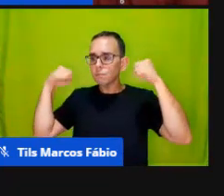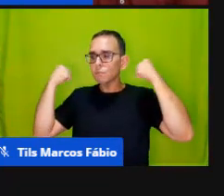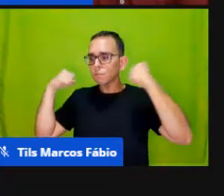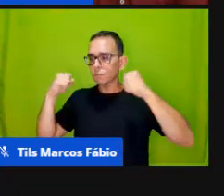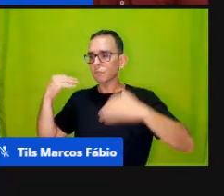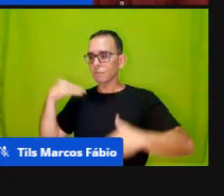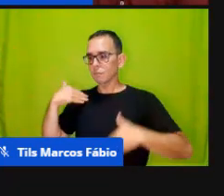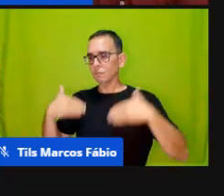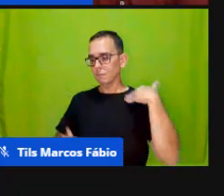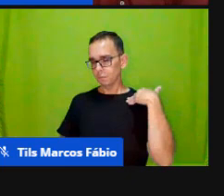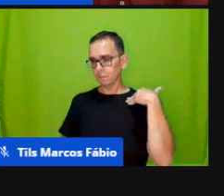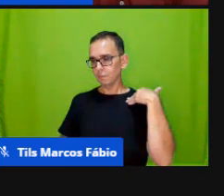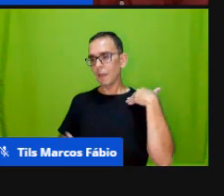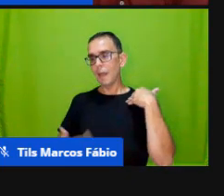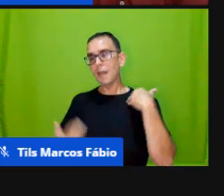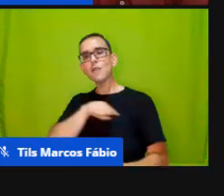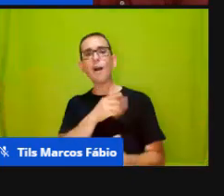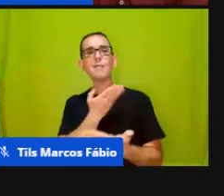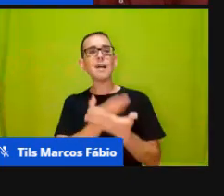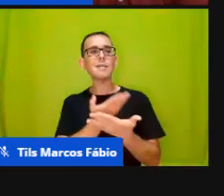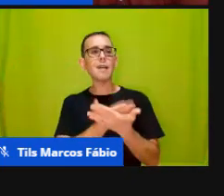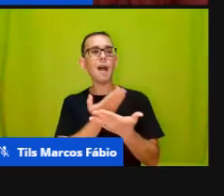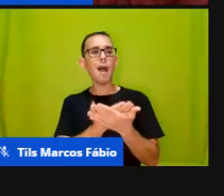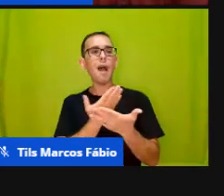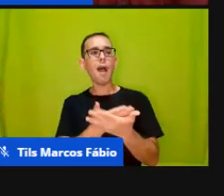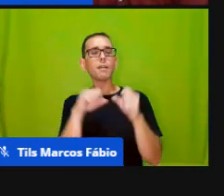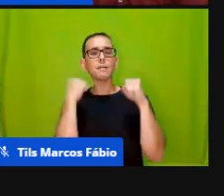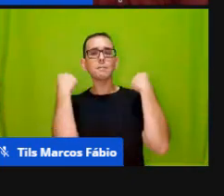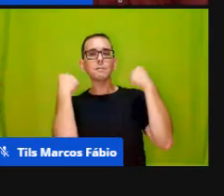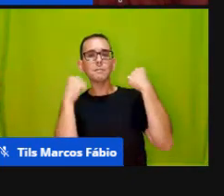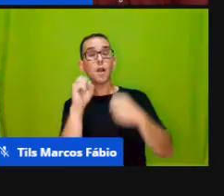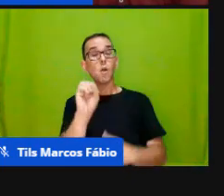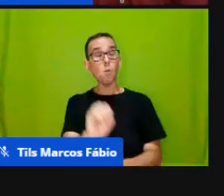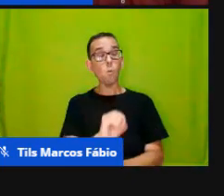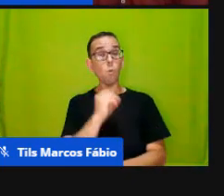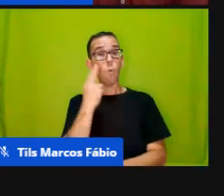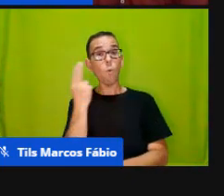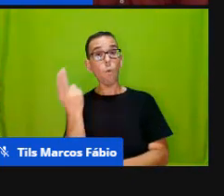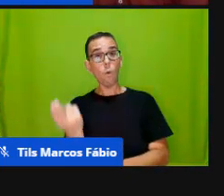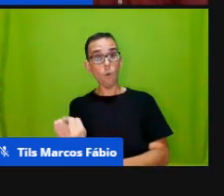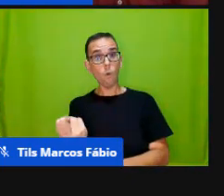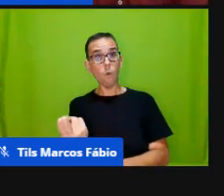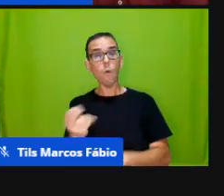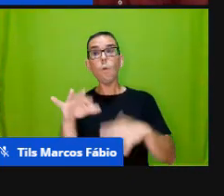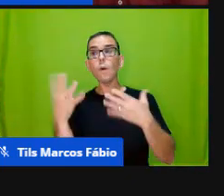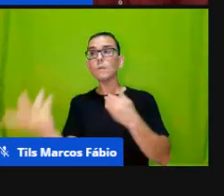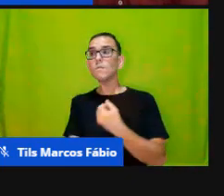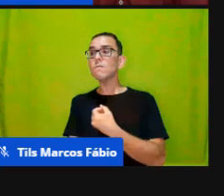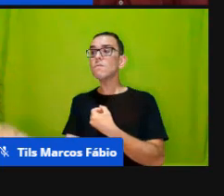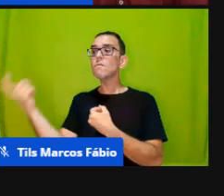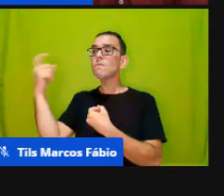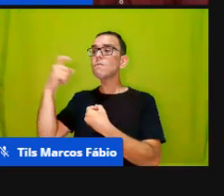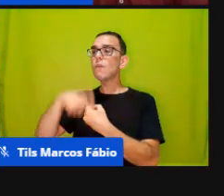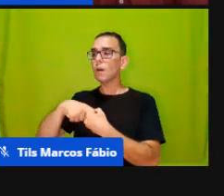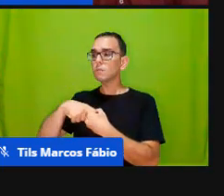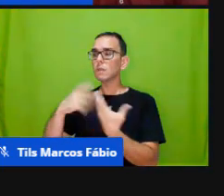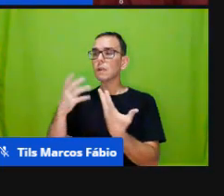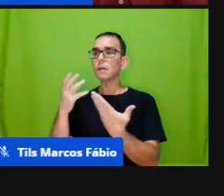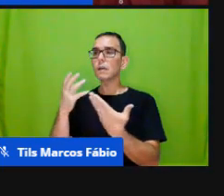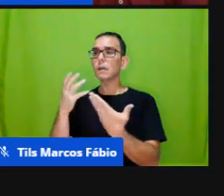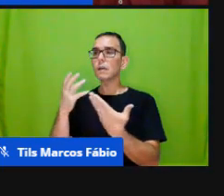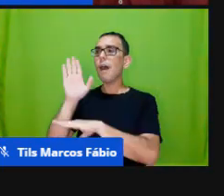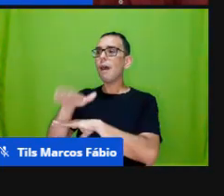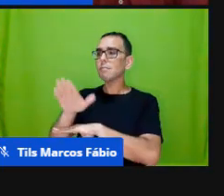físicas nas nossas aulas de educação física ou quando ele volta num contraturno para